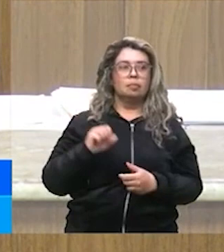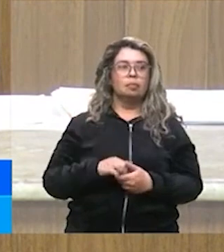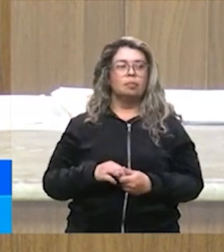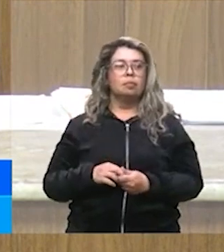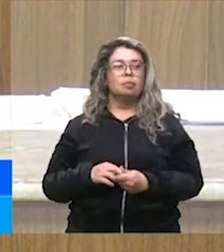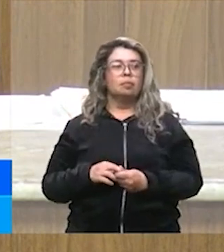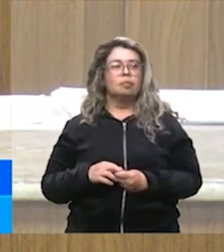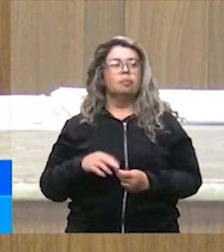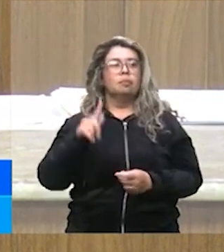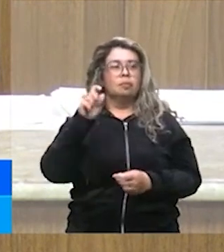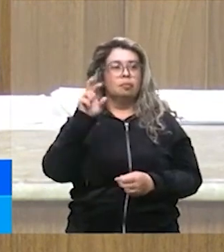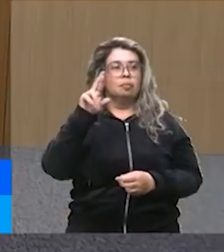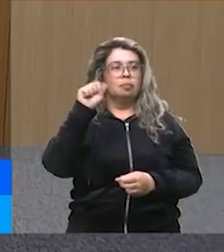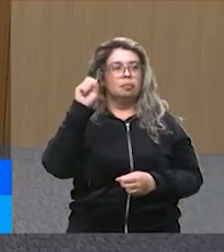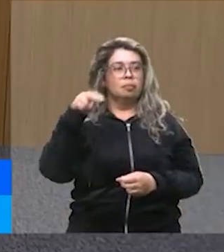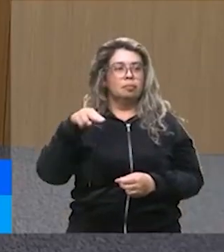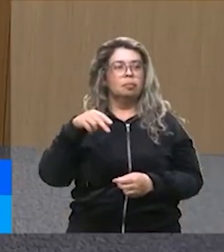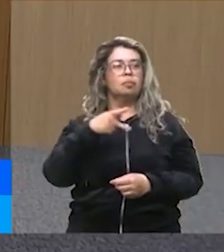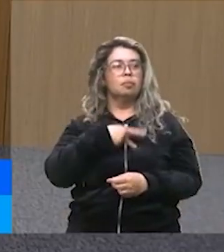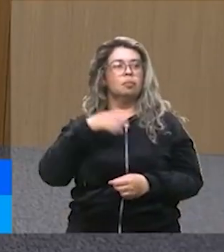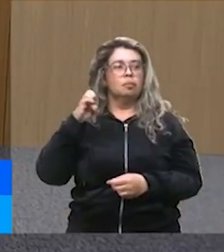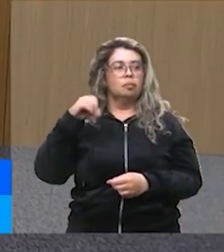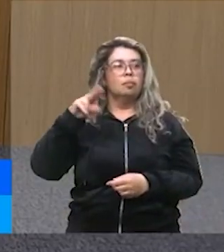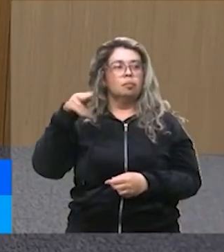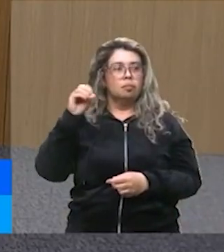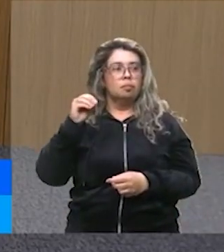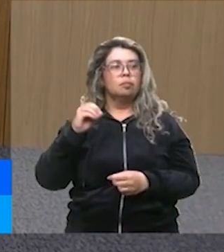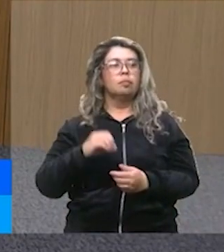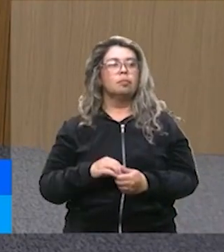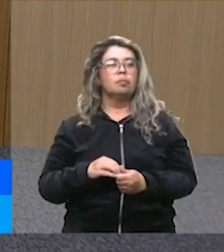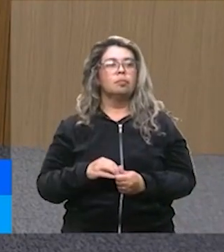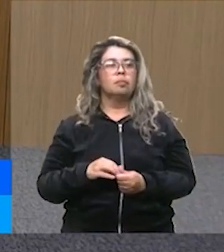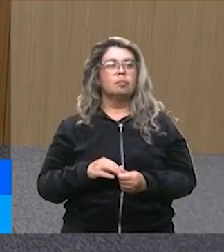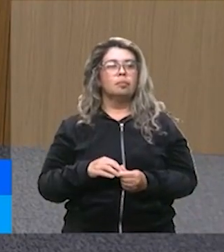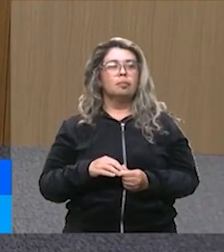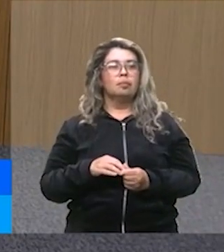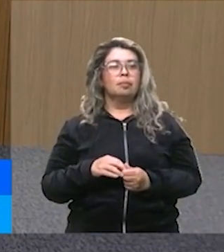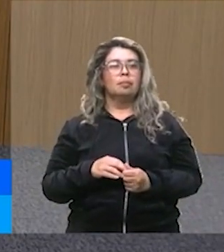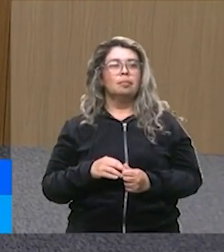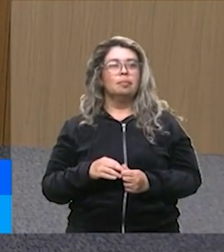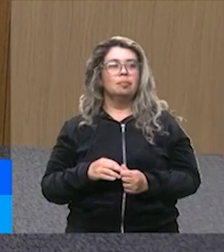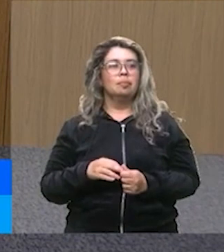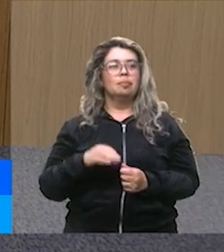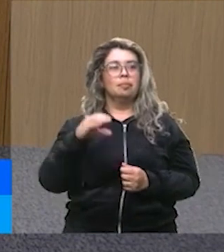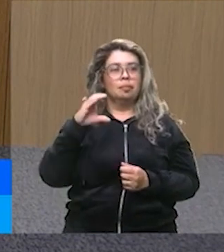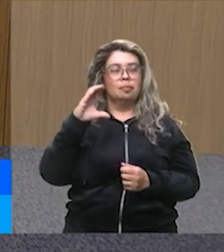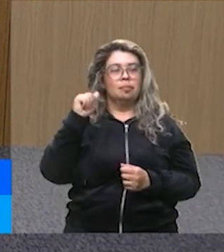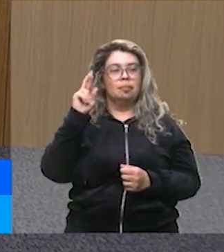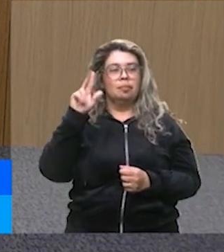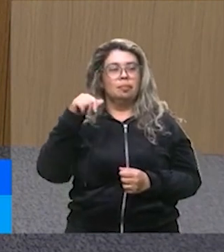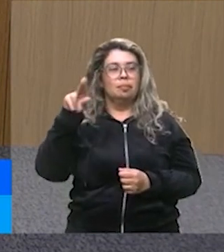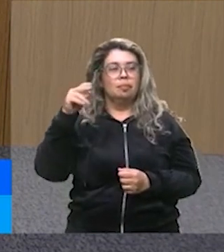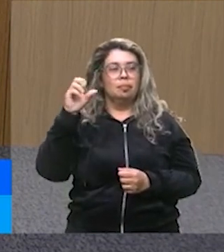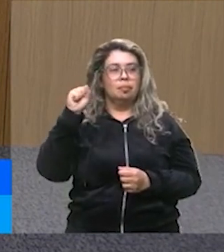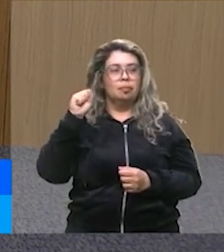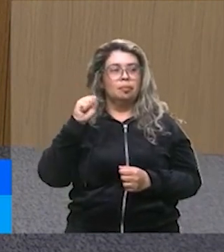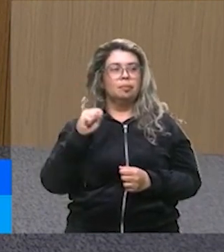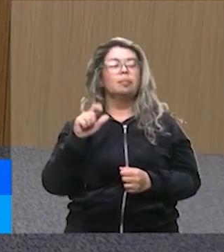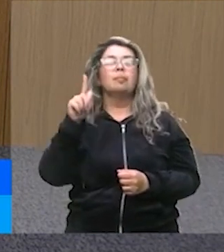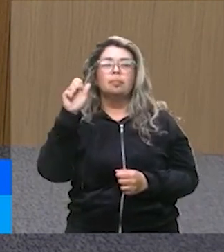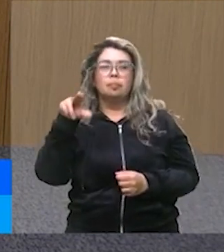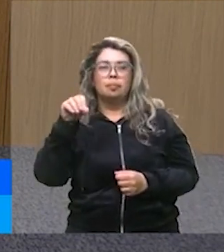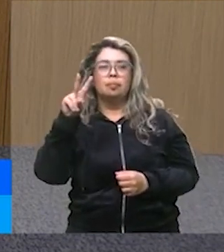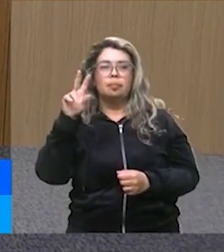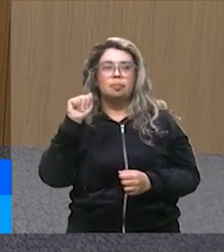Gerson pastor Edinho ok Zé Gotinha Ok Genova tudo bem